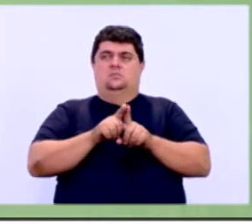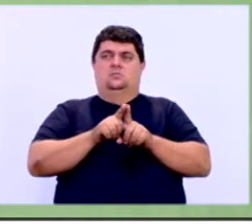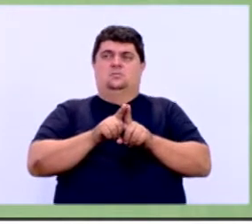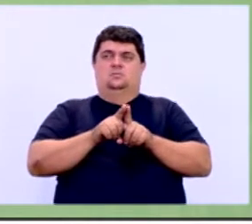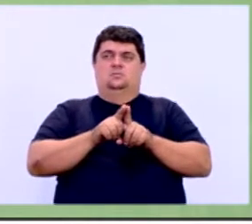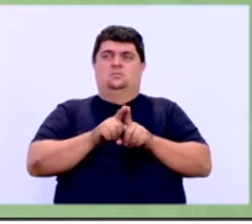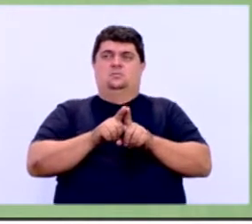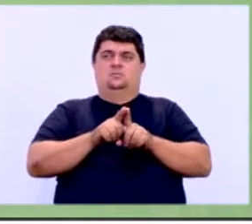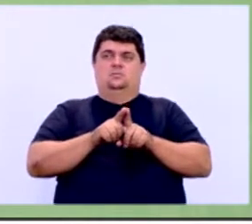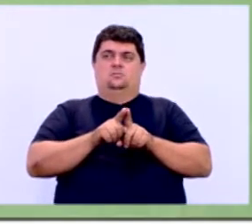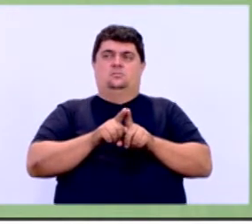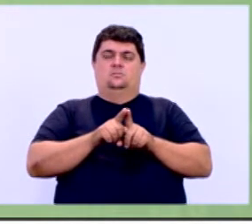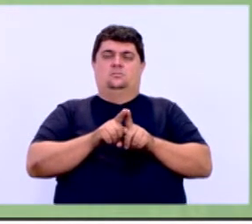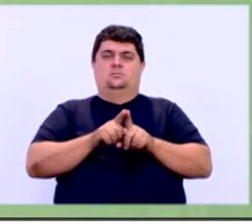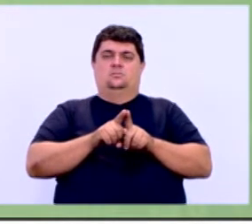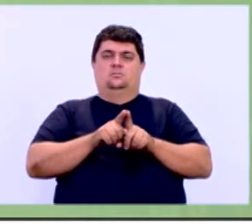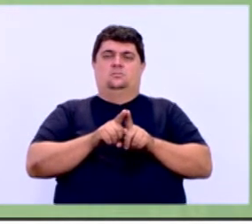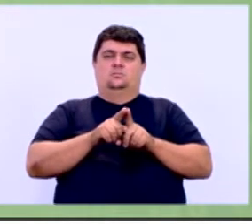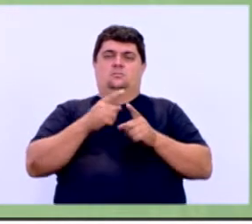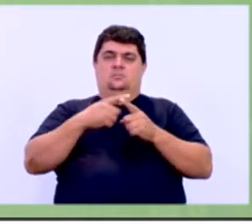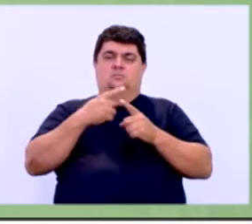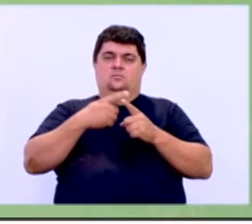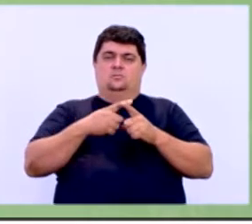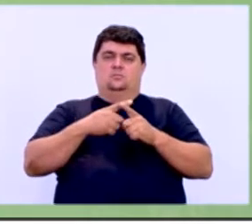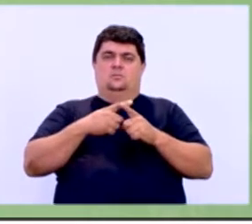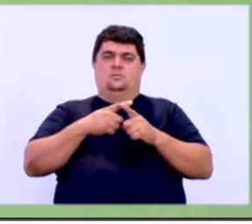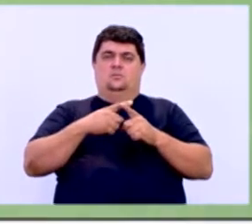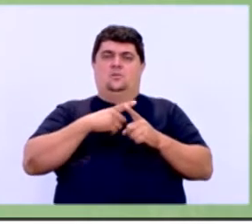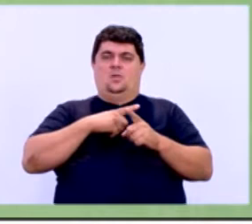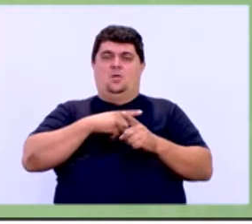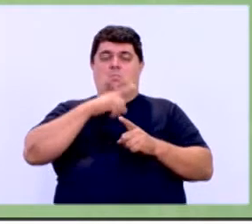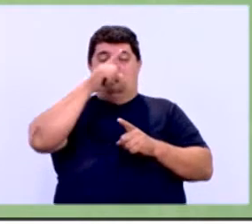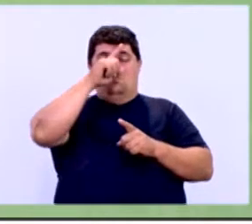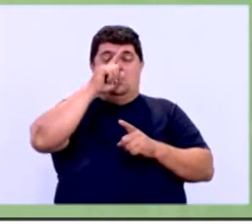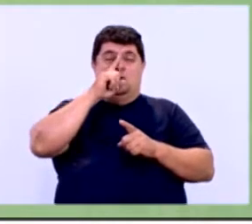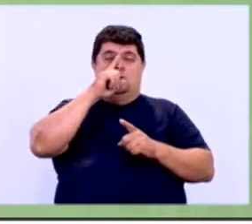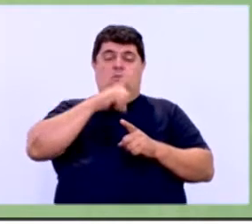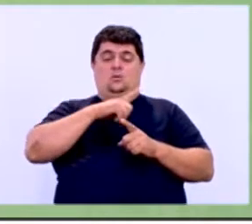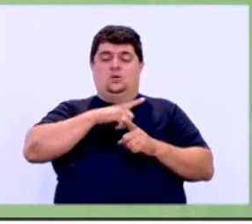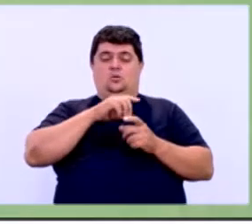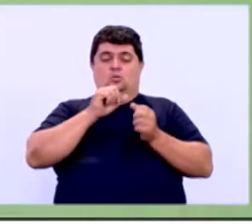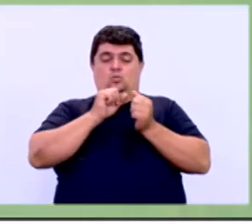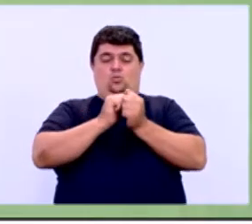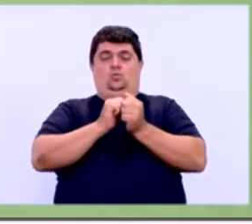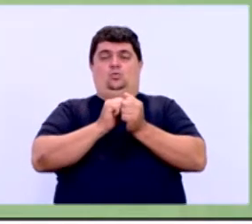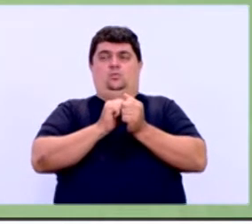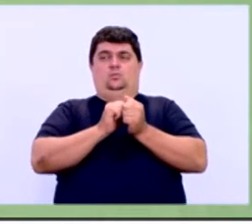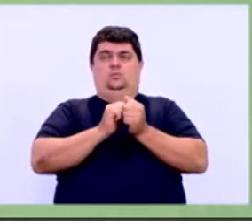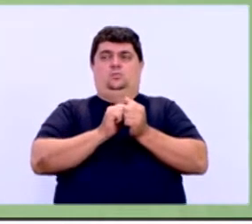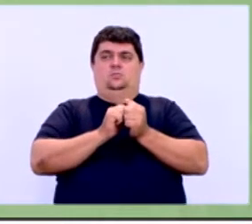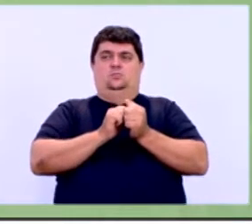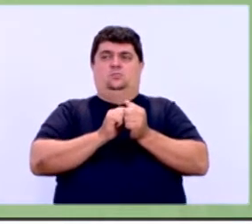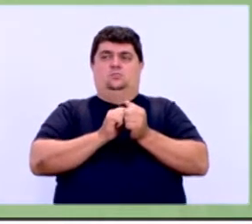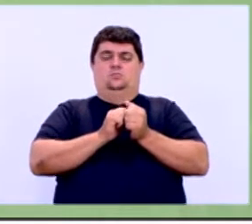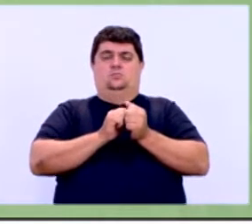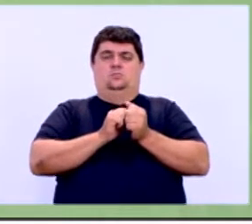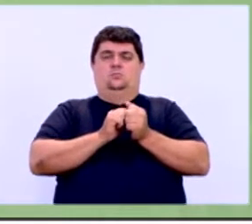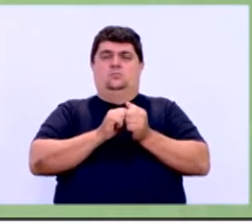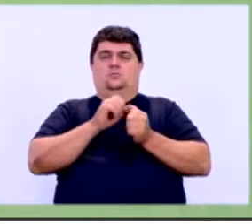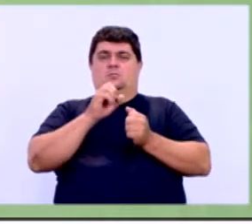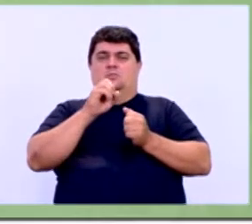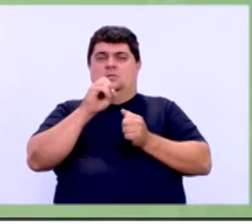falado, devido ao risco, né, envolvido. Né? Então, é óbvio, né, que